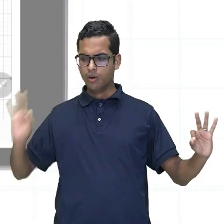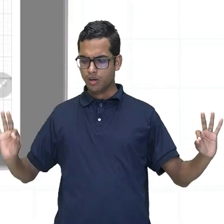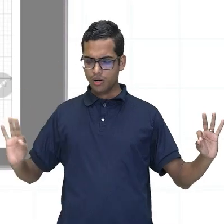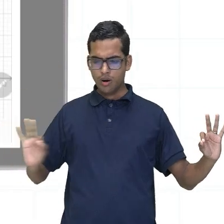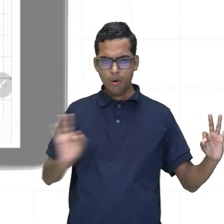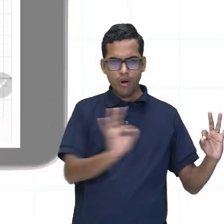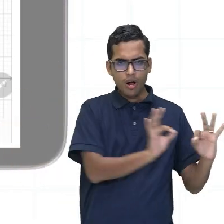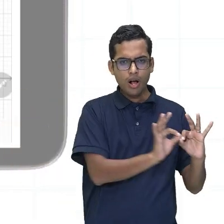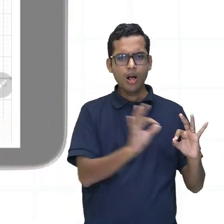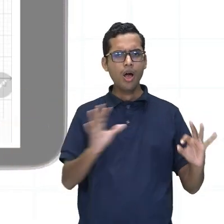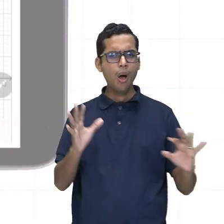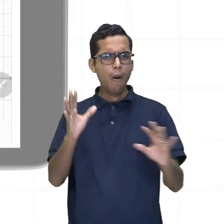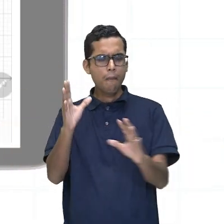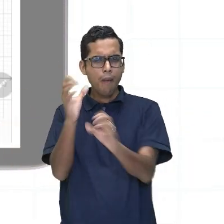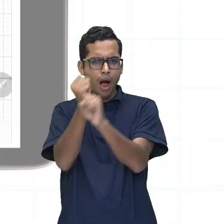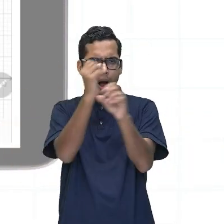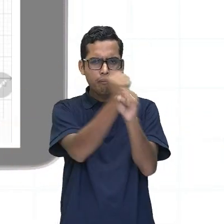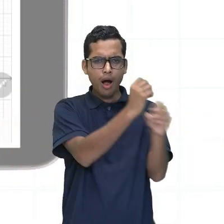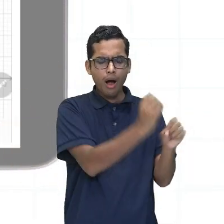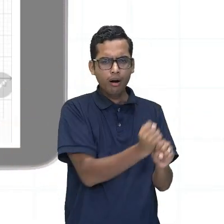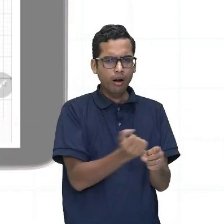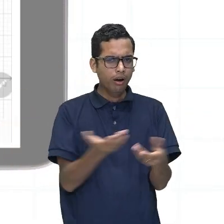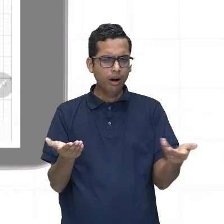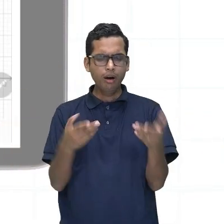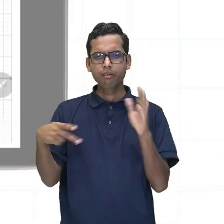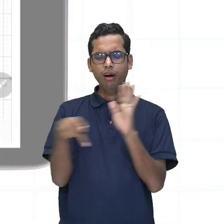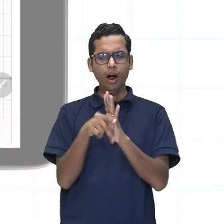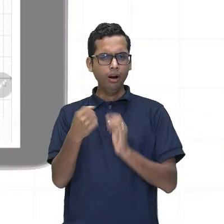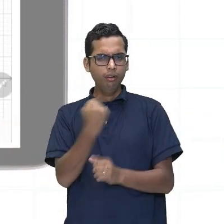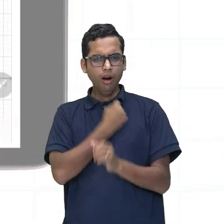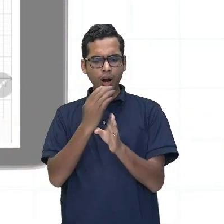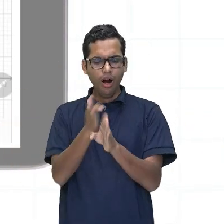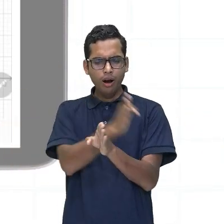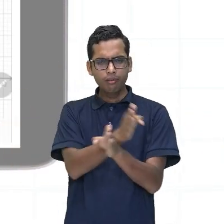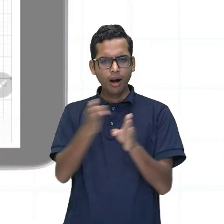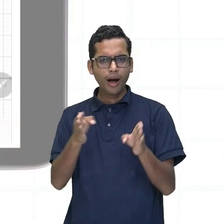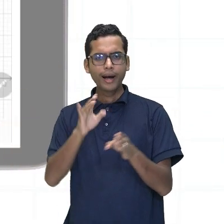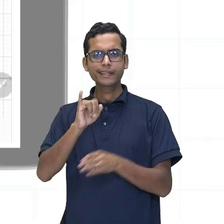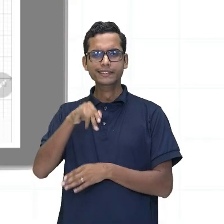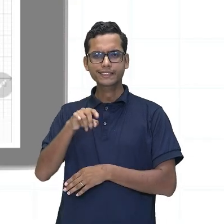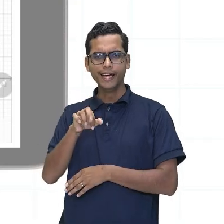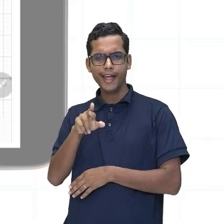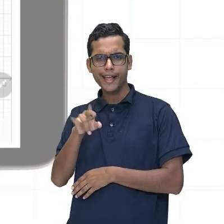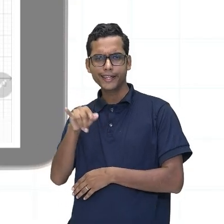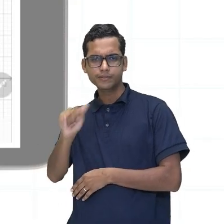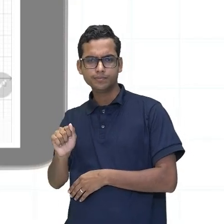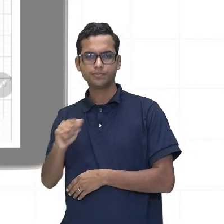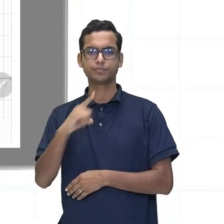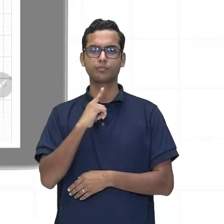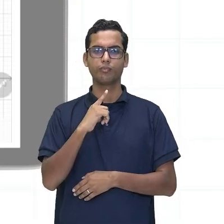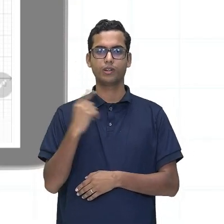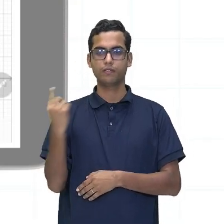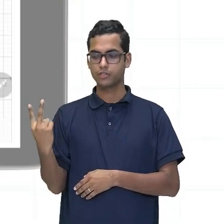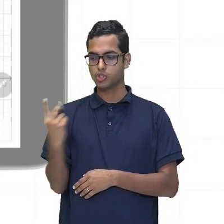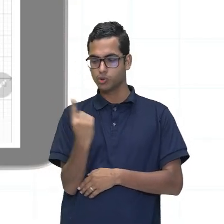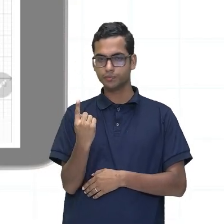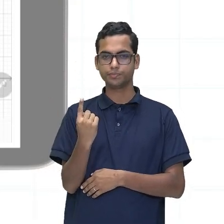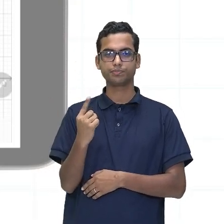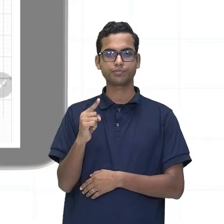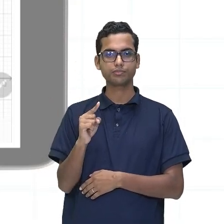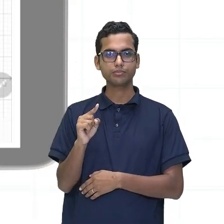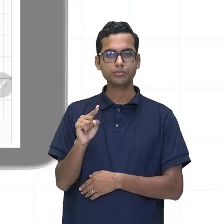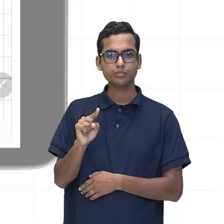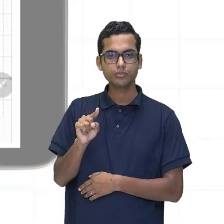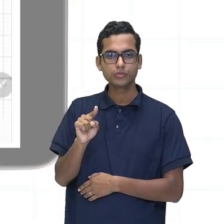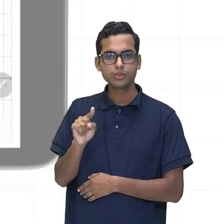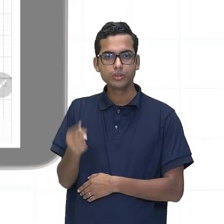gente somar aqui, ó, só a parte inteira, 21 com 16, já vai dar 37, que é